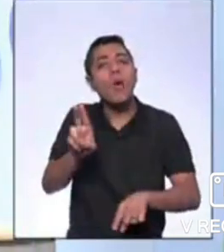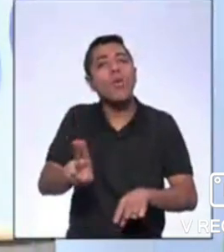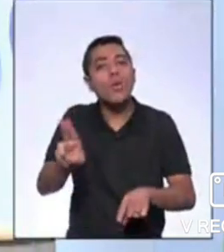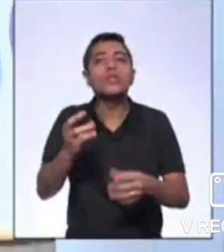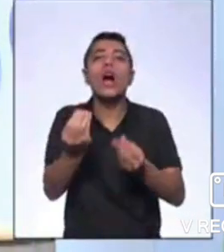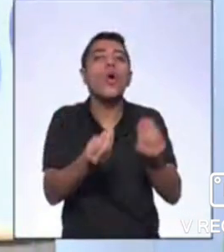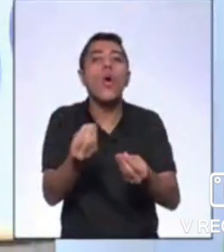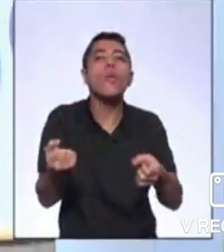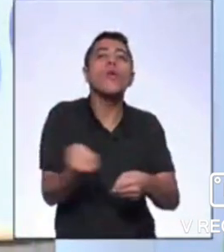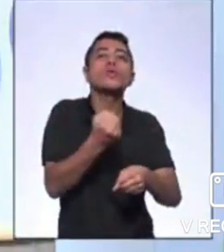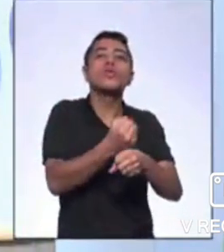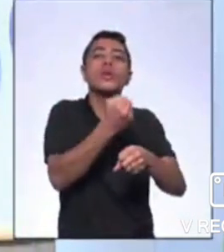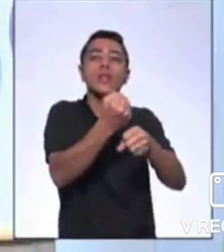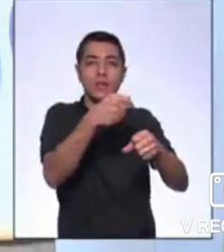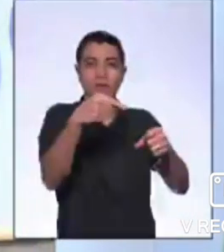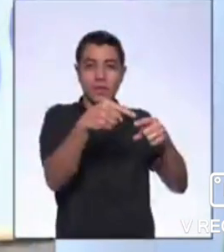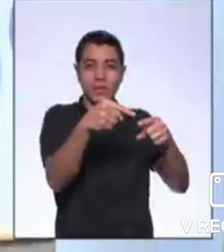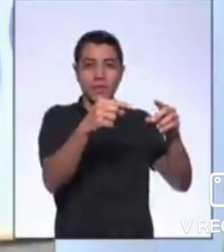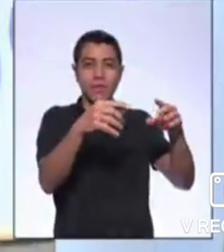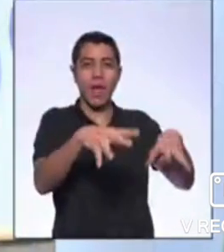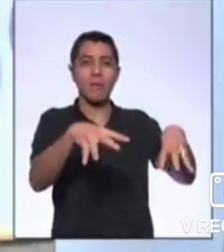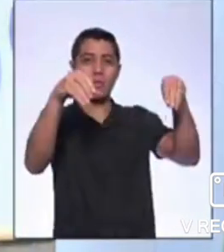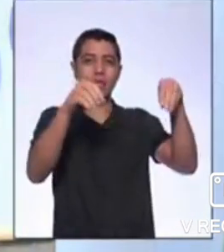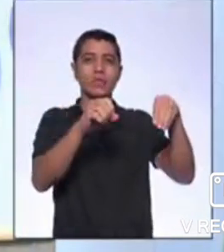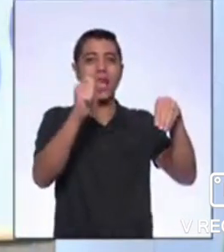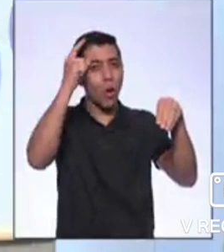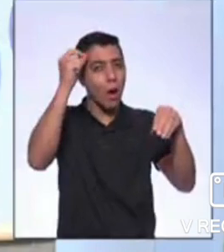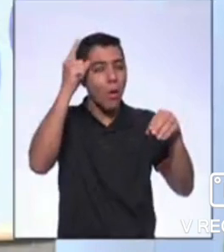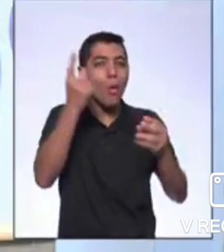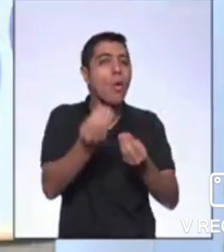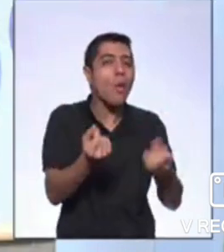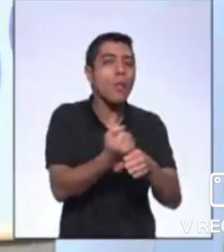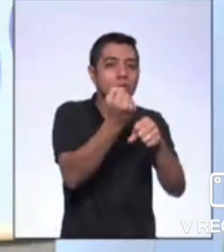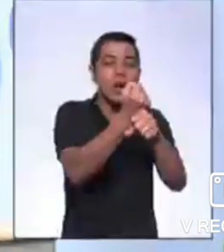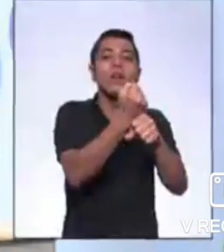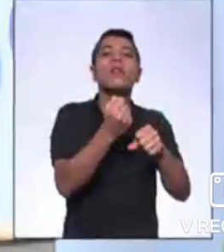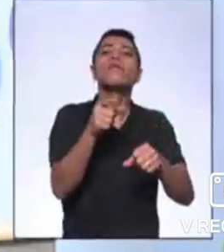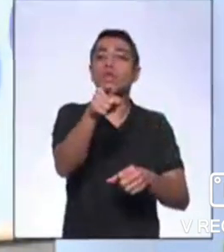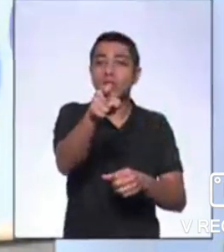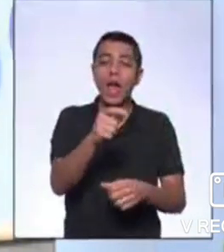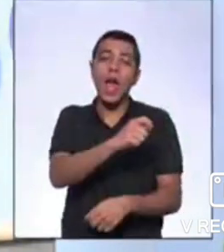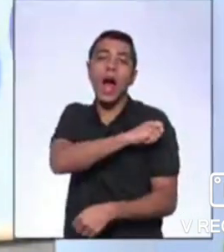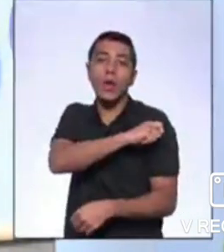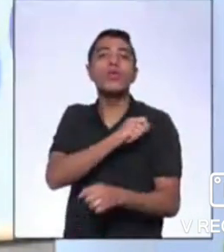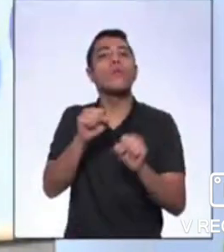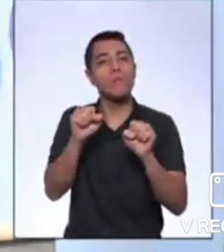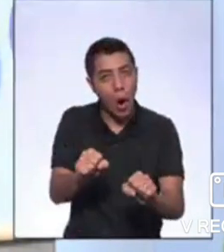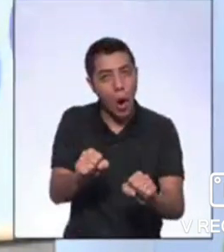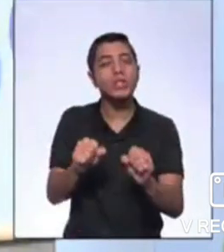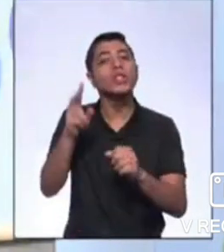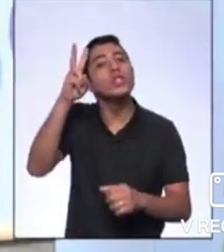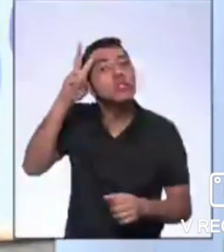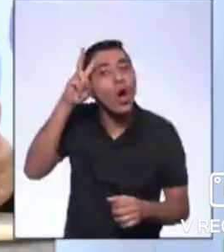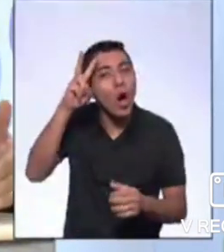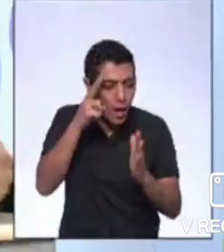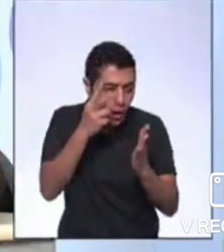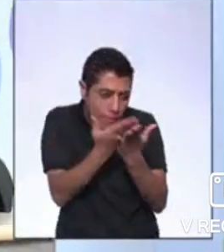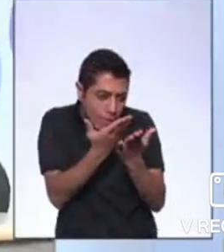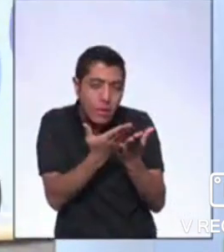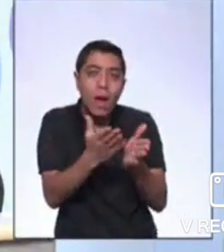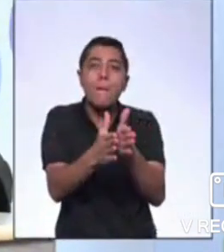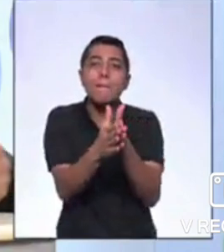Então, você estudante pode pegar essa fonte histórica, lembrando que o nosso objetivo como historiadores é usar o